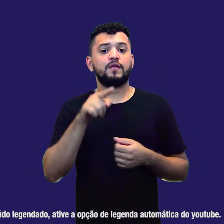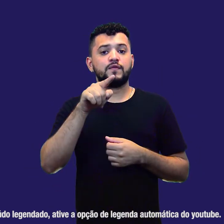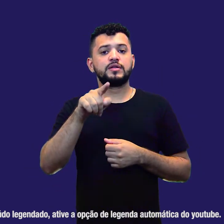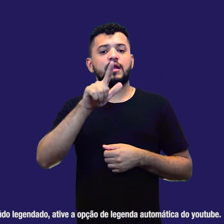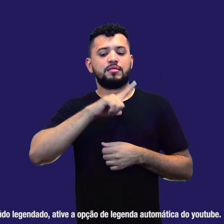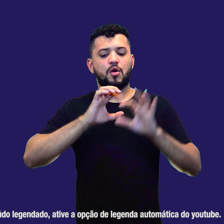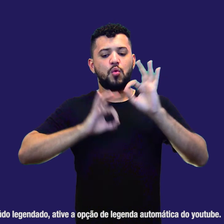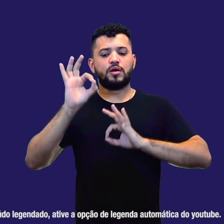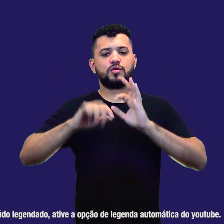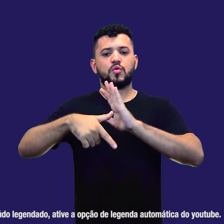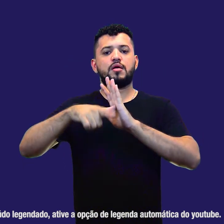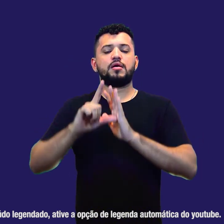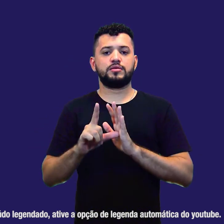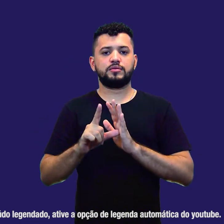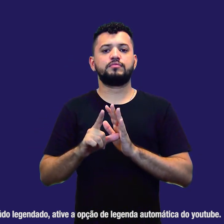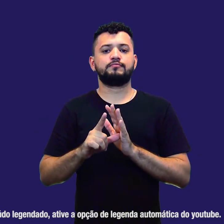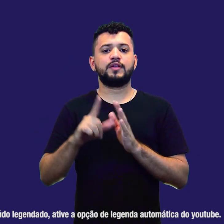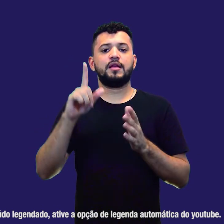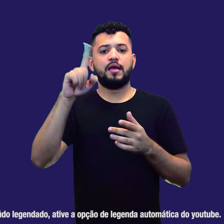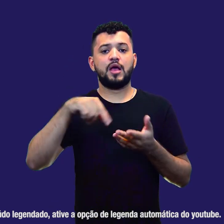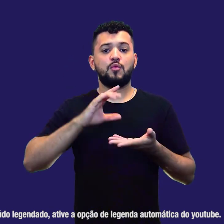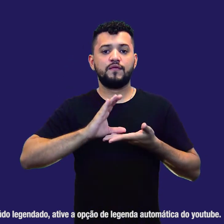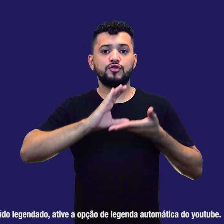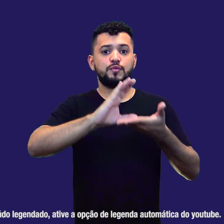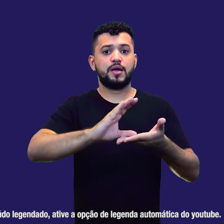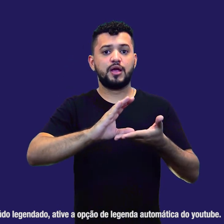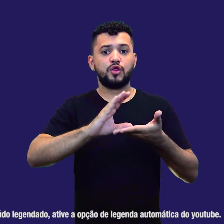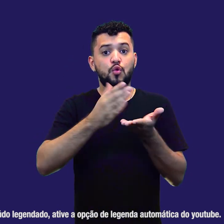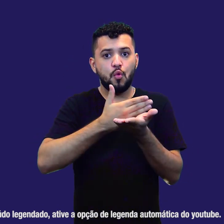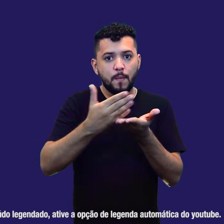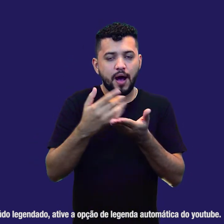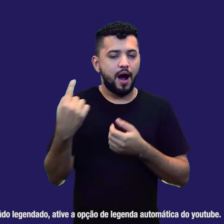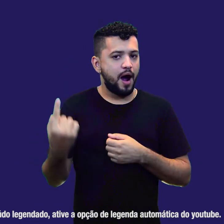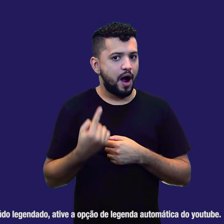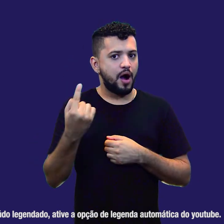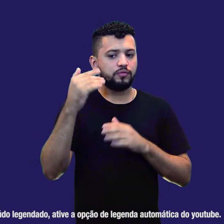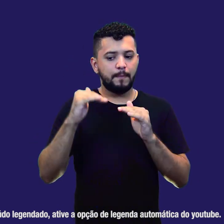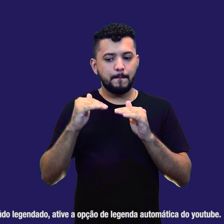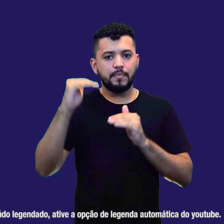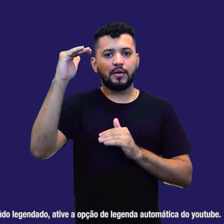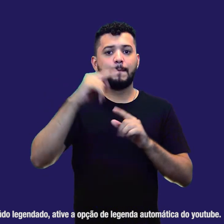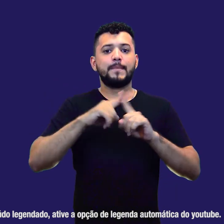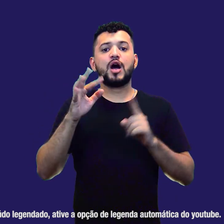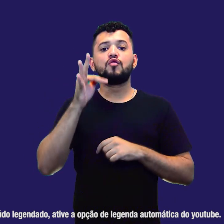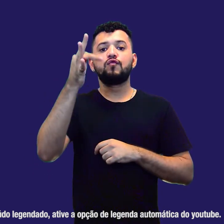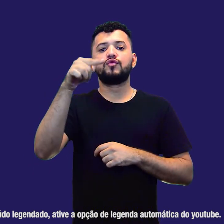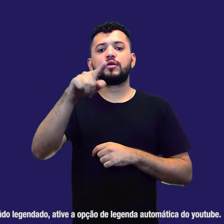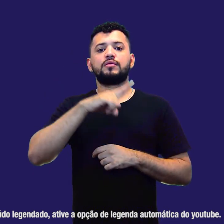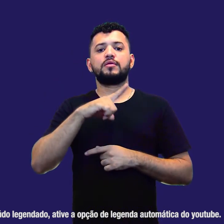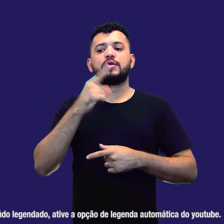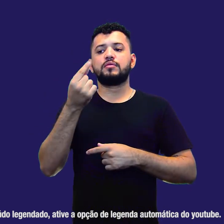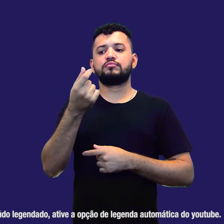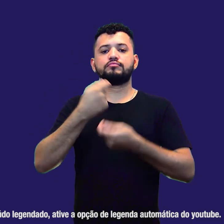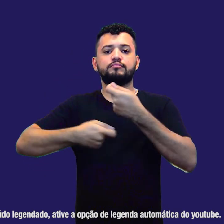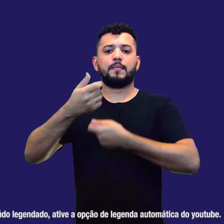se prevenir. É um investimento inicial alto, para que no futuro você tenha uma economia. E aí a gente tem um sistema